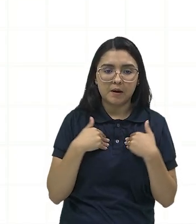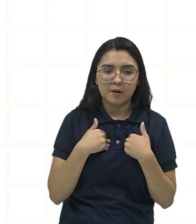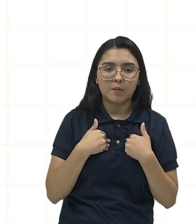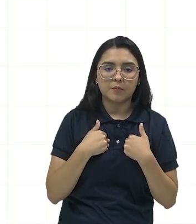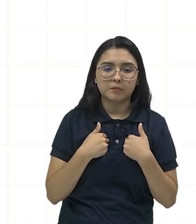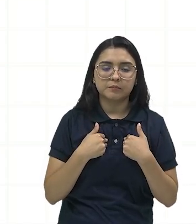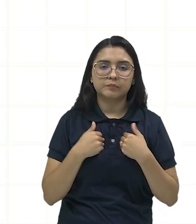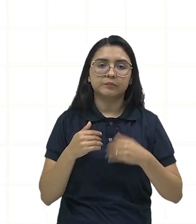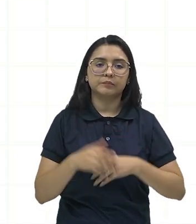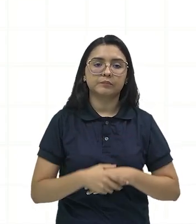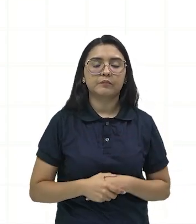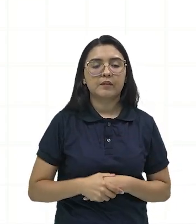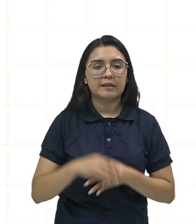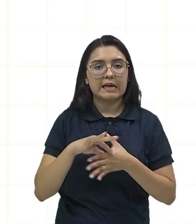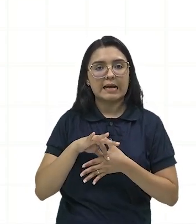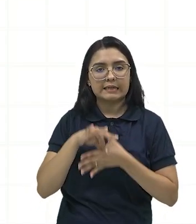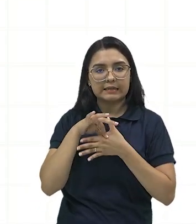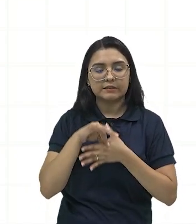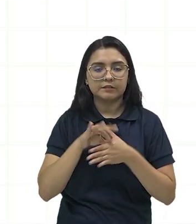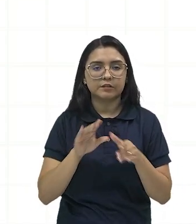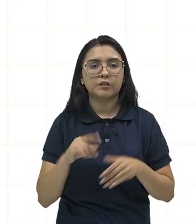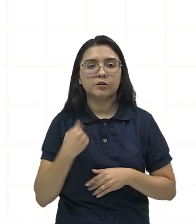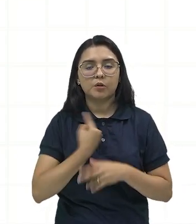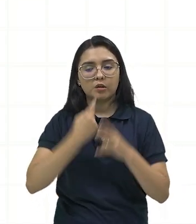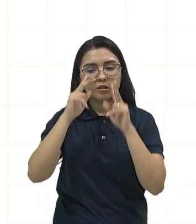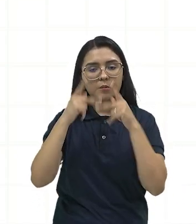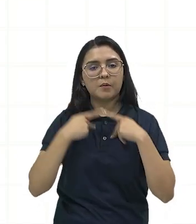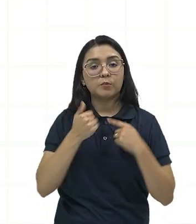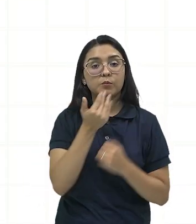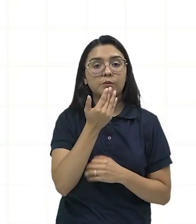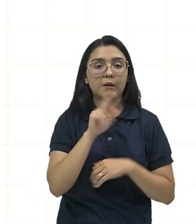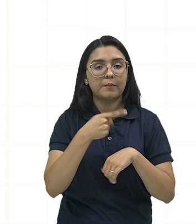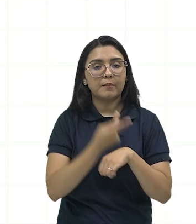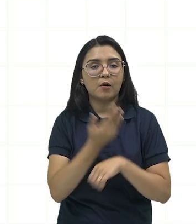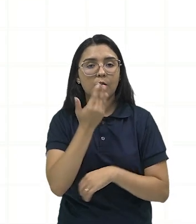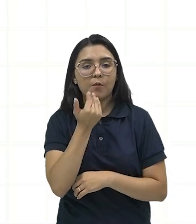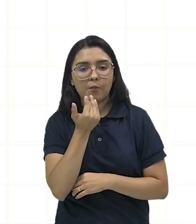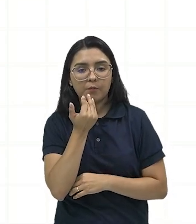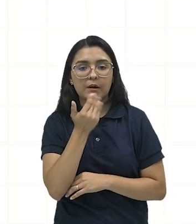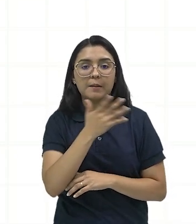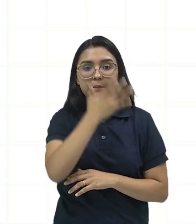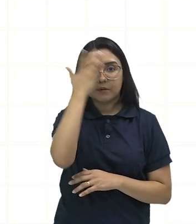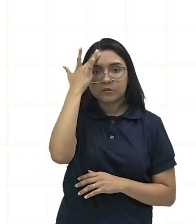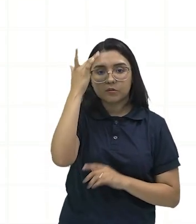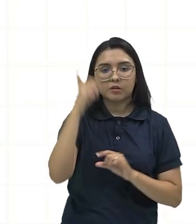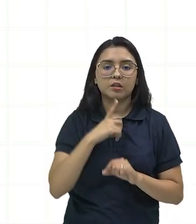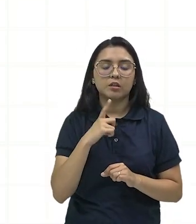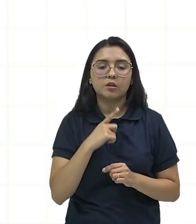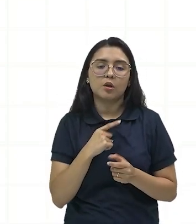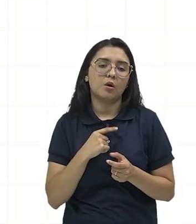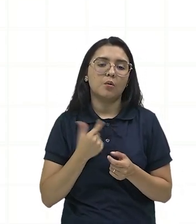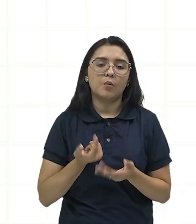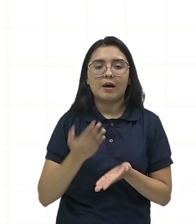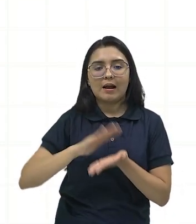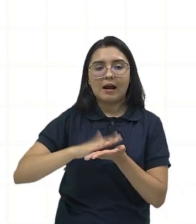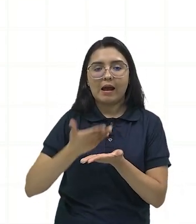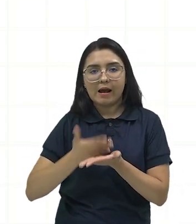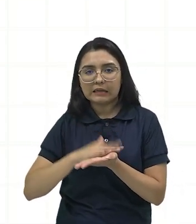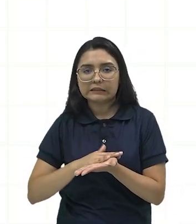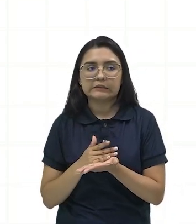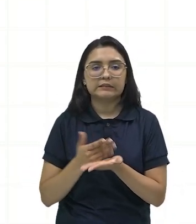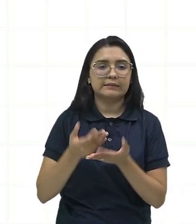desses animais da carne que os seres humanos consomem. E aí a pessoa que não cozinhou direito, não